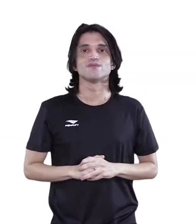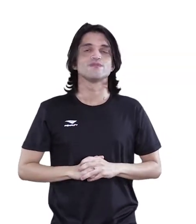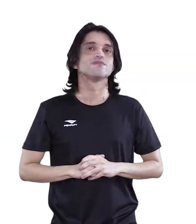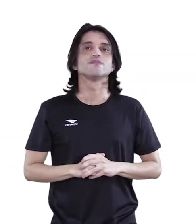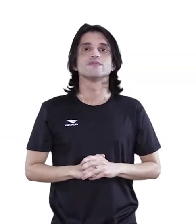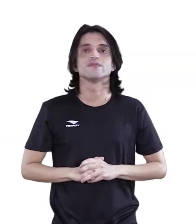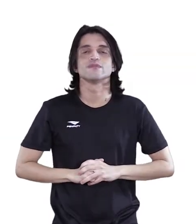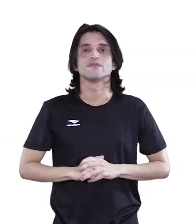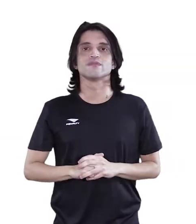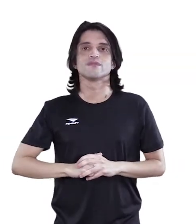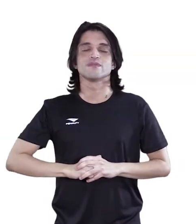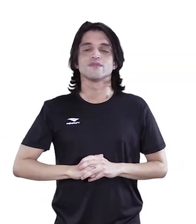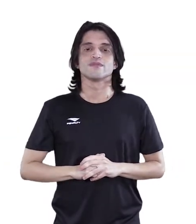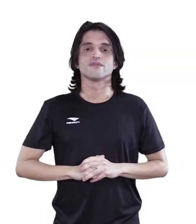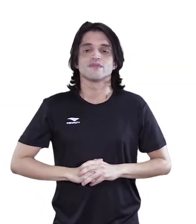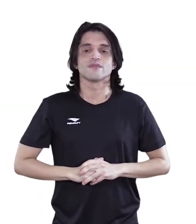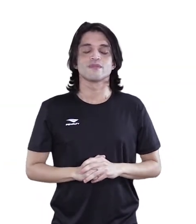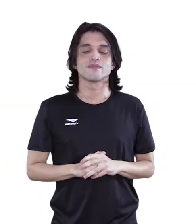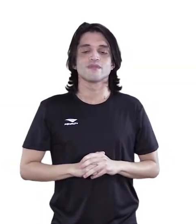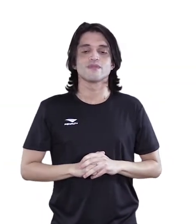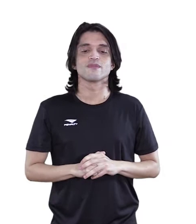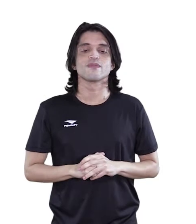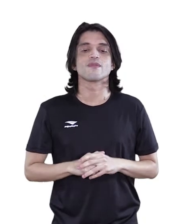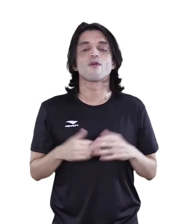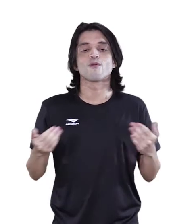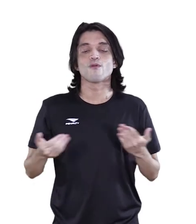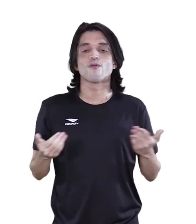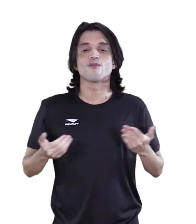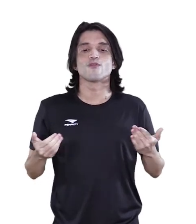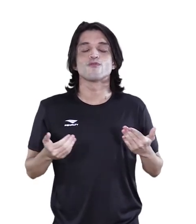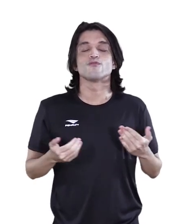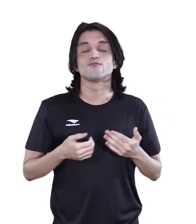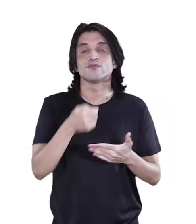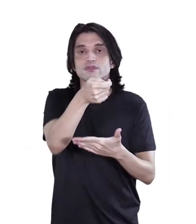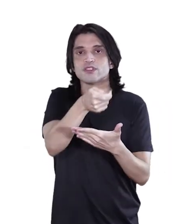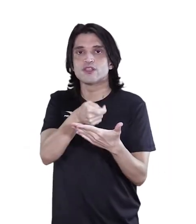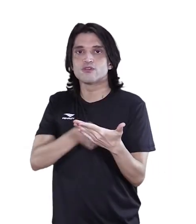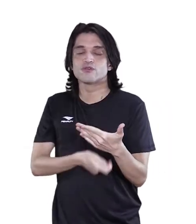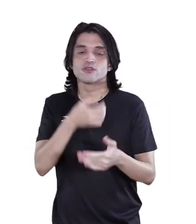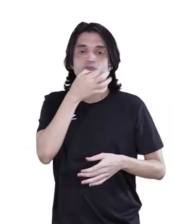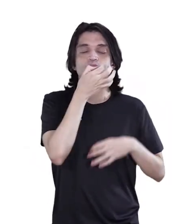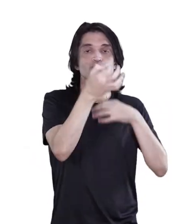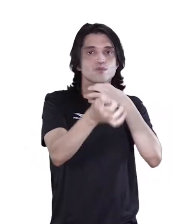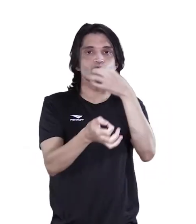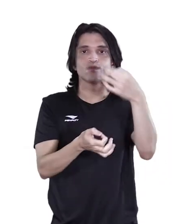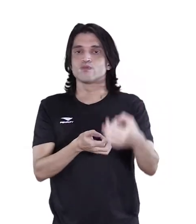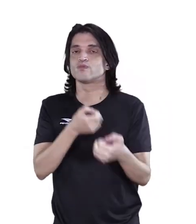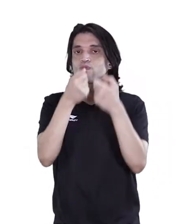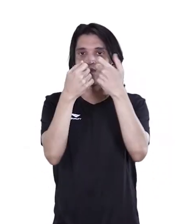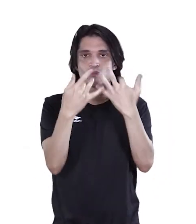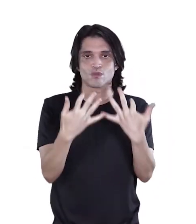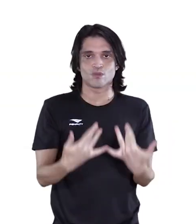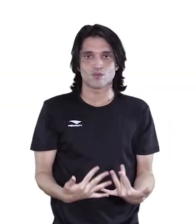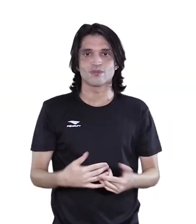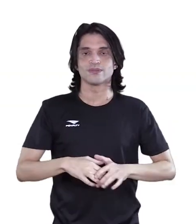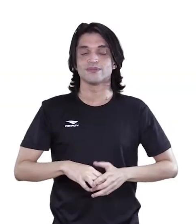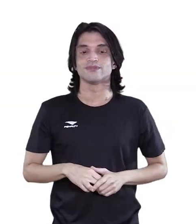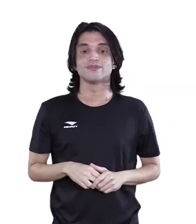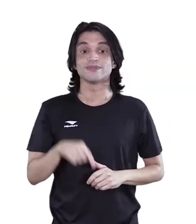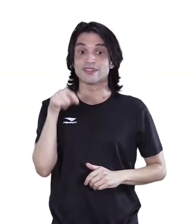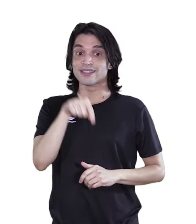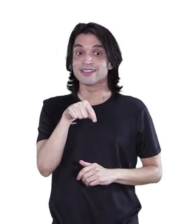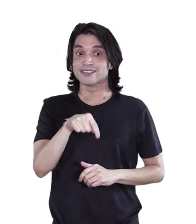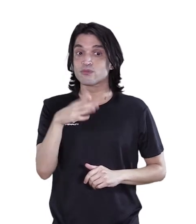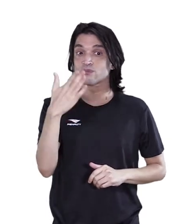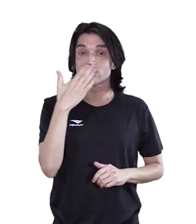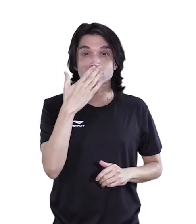Agora, então, vamos falar um pouco do texto descritivo argumentativo. Atualmente, é o tipo de texto mais